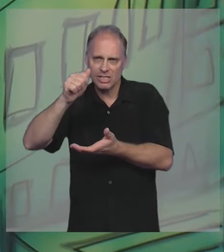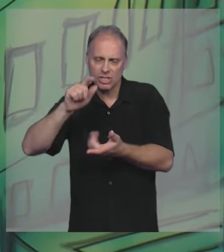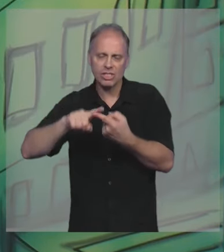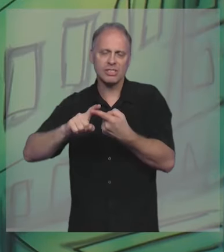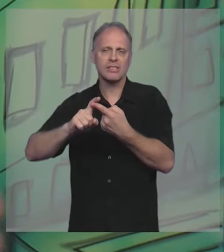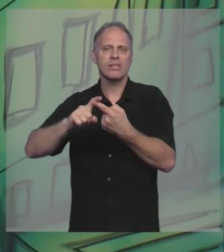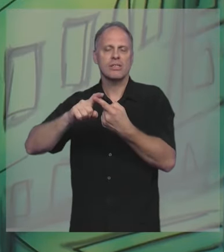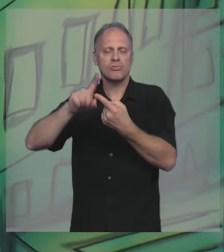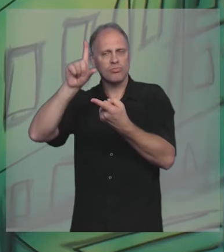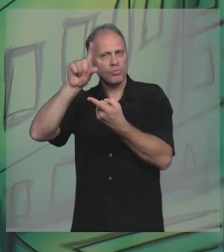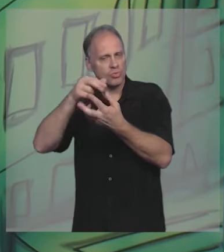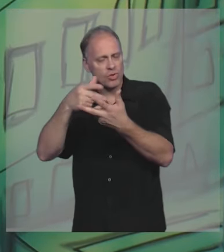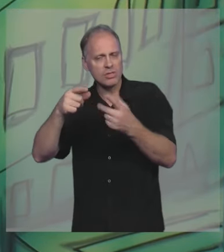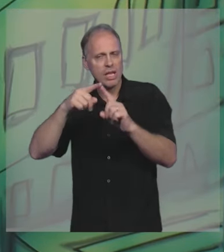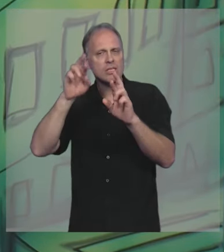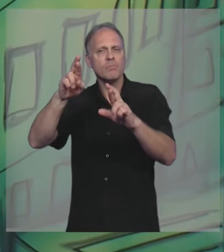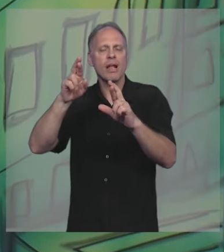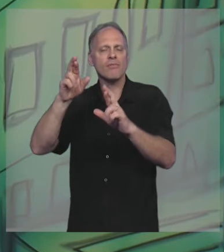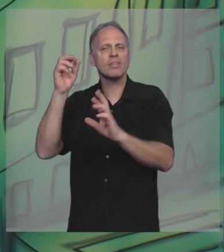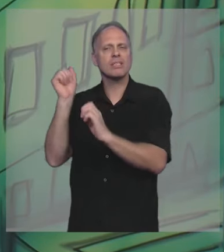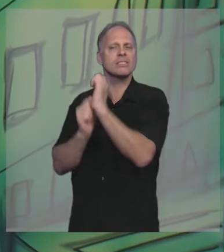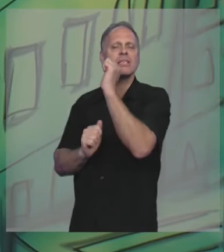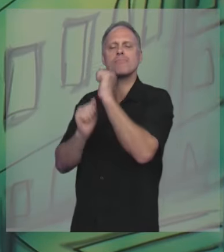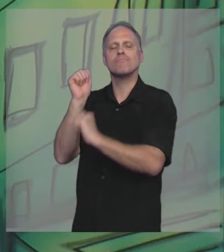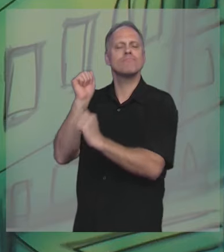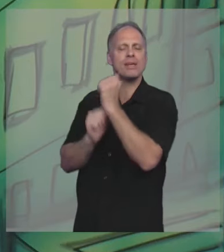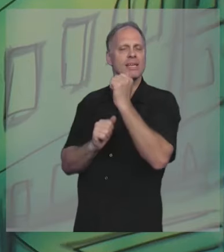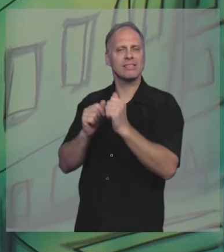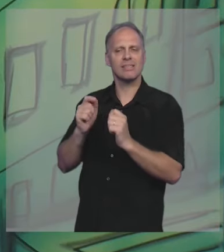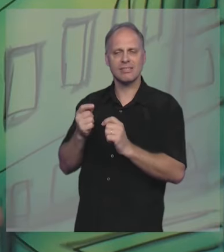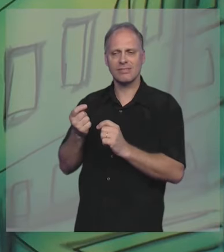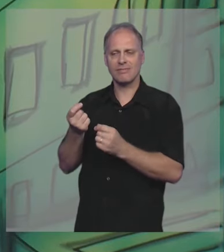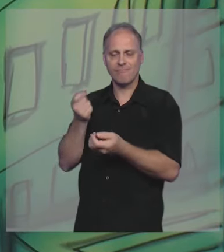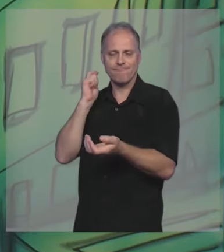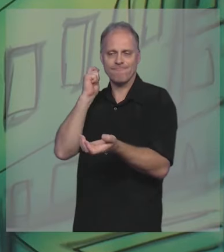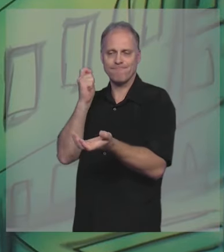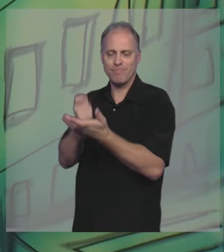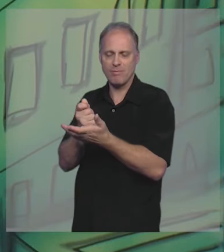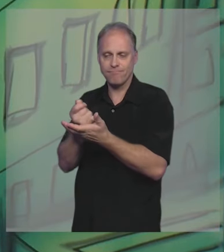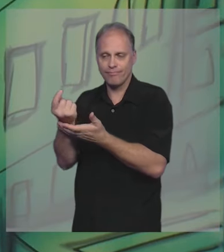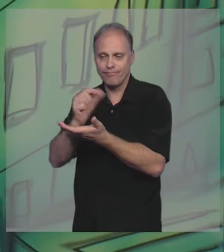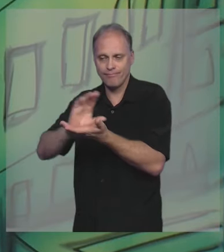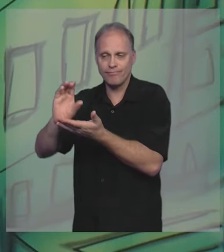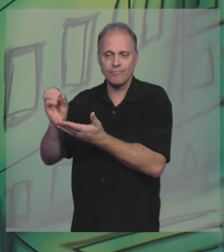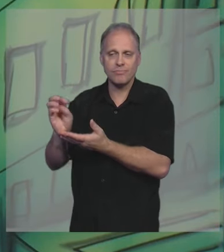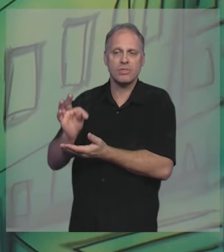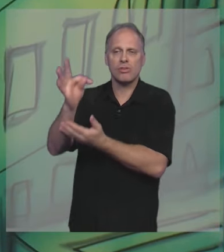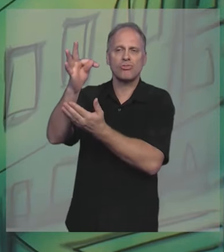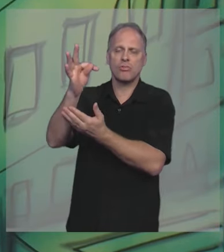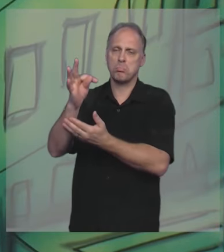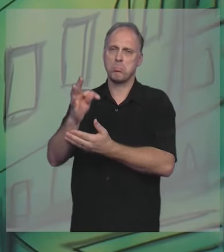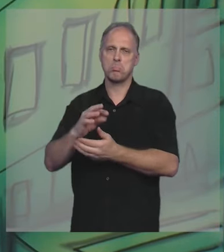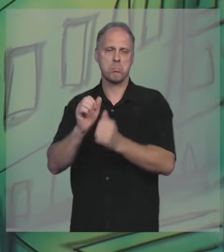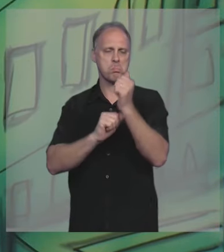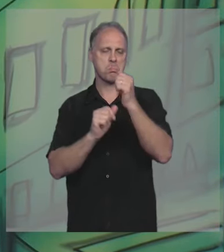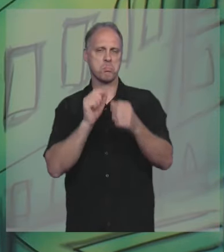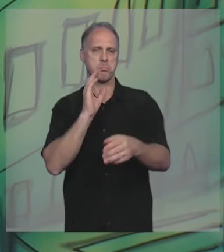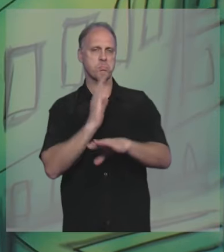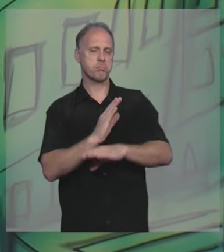e ela esperava que o empresariado investisse em tecnologia, né, em inovação. Isso não